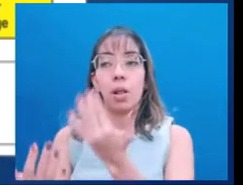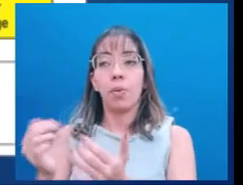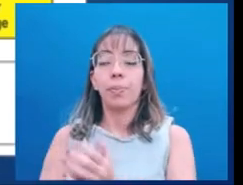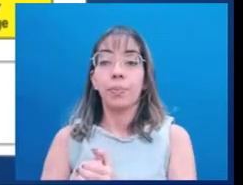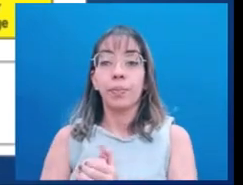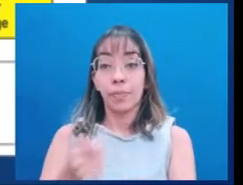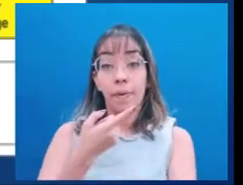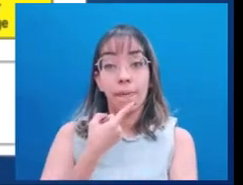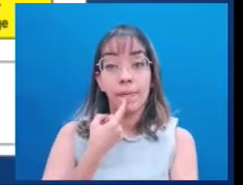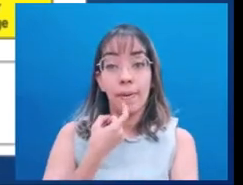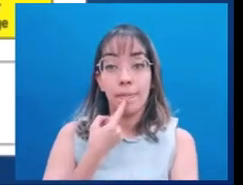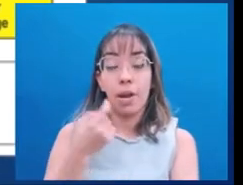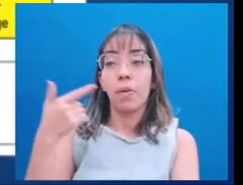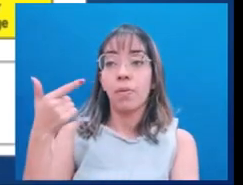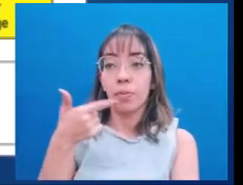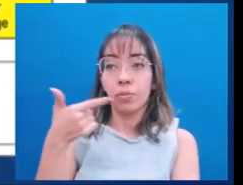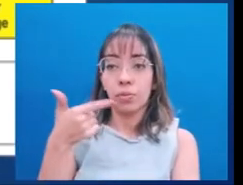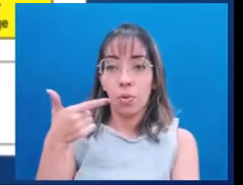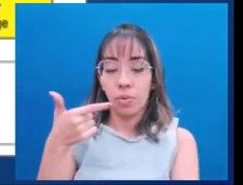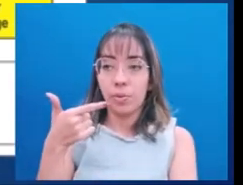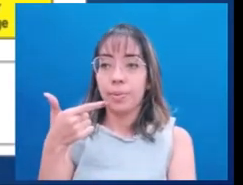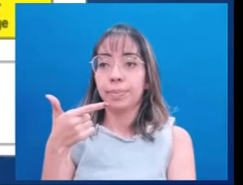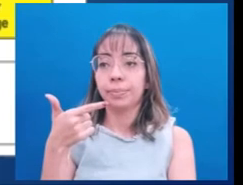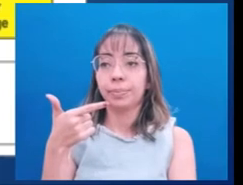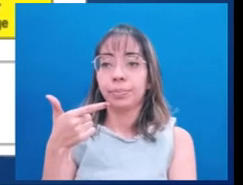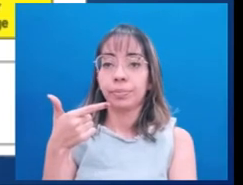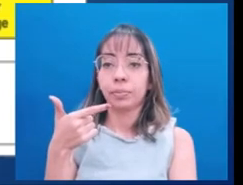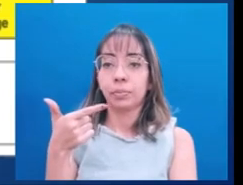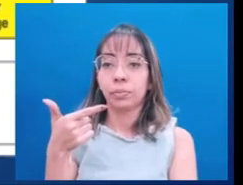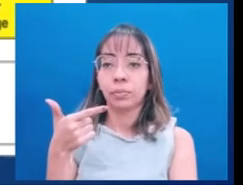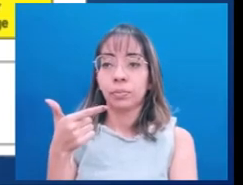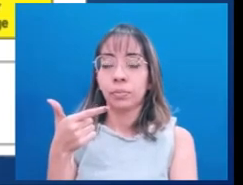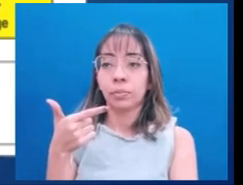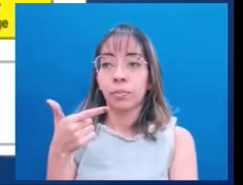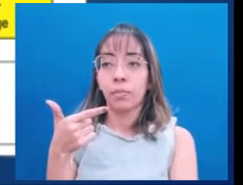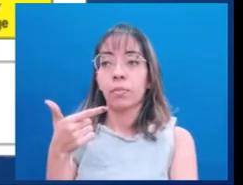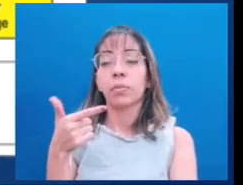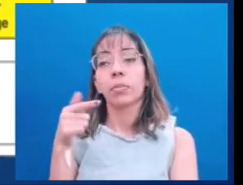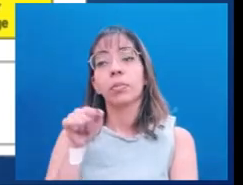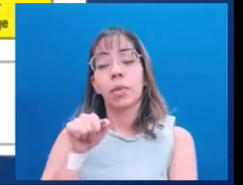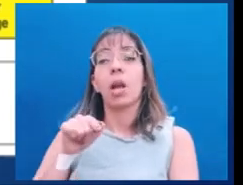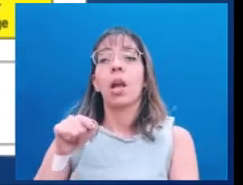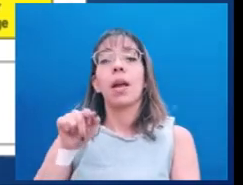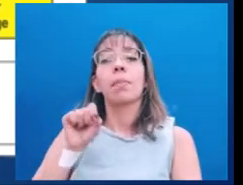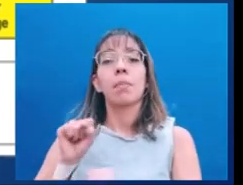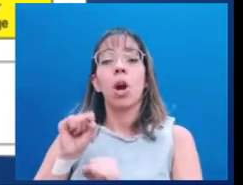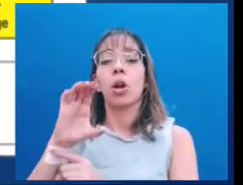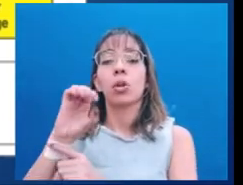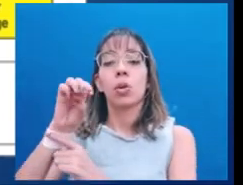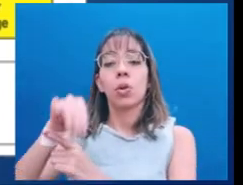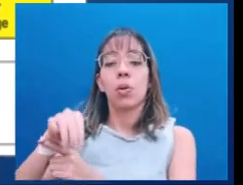relação à inflamabilidade, é uma substância que recebeu aqui a numeração 2, né, a escala 2,